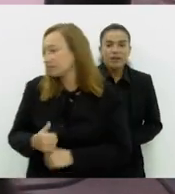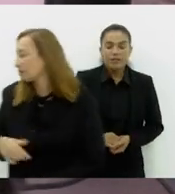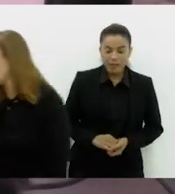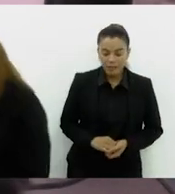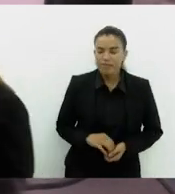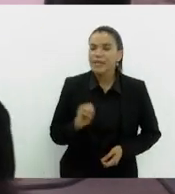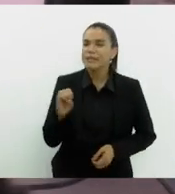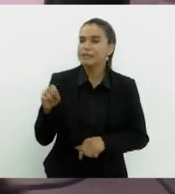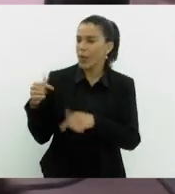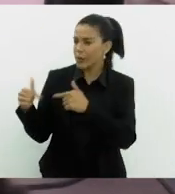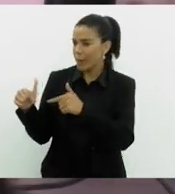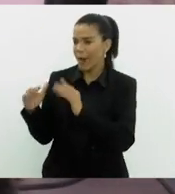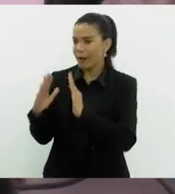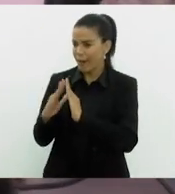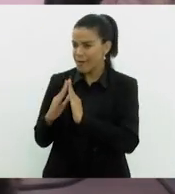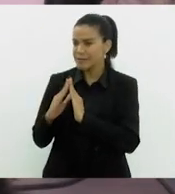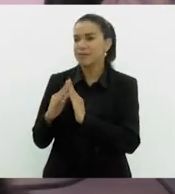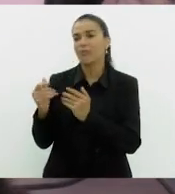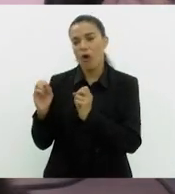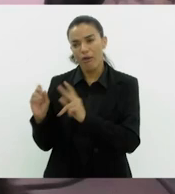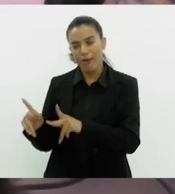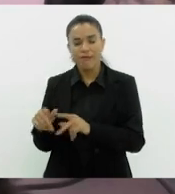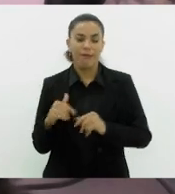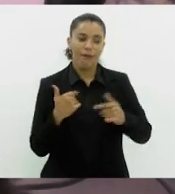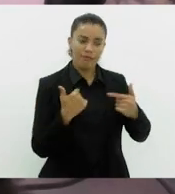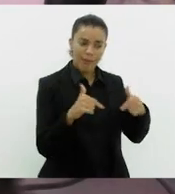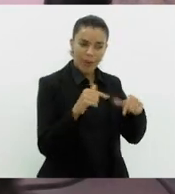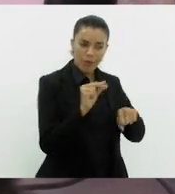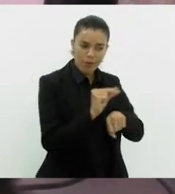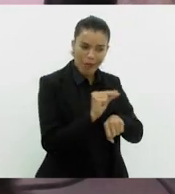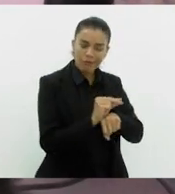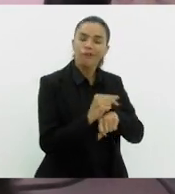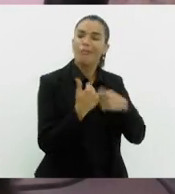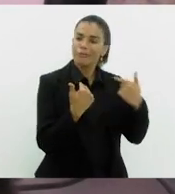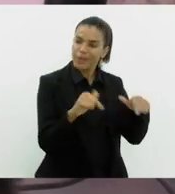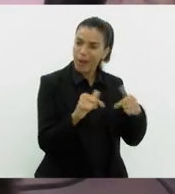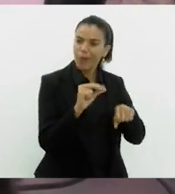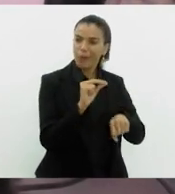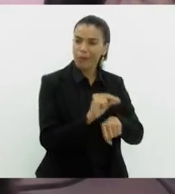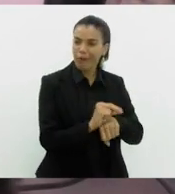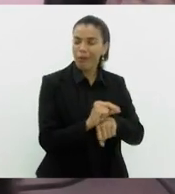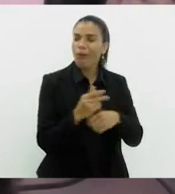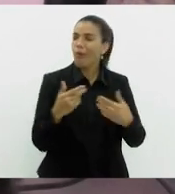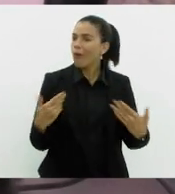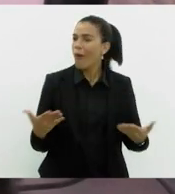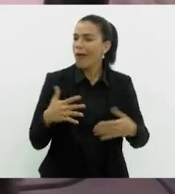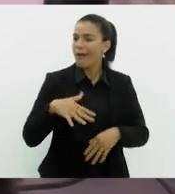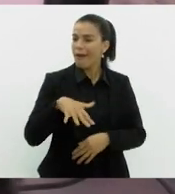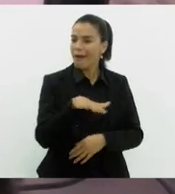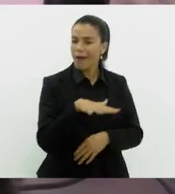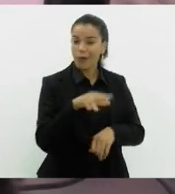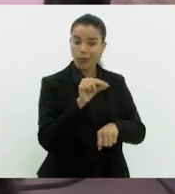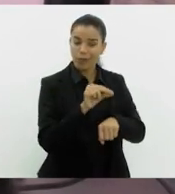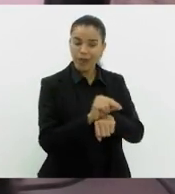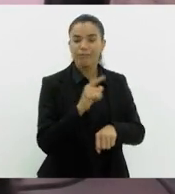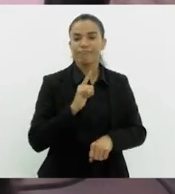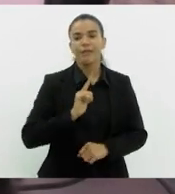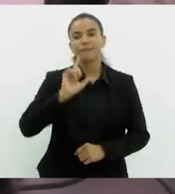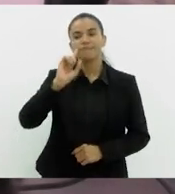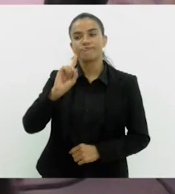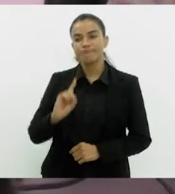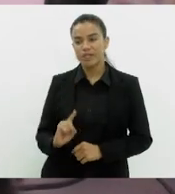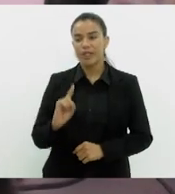o trabalho doméstico, vamos trabalhar como doméstica. Se é o trabalho de cuidado, vamos trabalhar com cuidado. Qual o segmento do cuidado? Ter o direito a